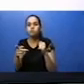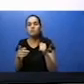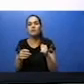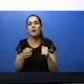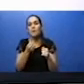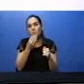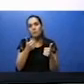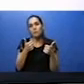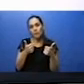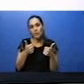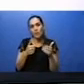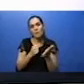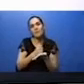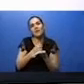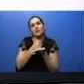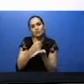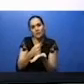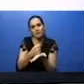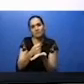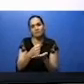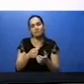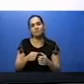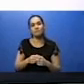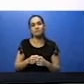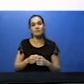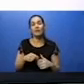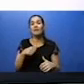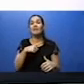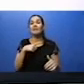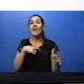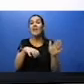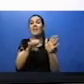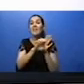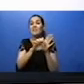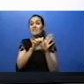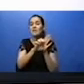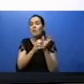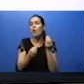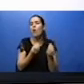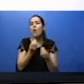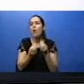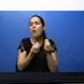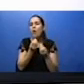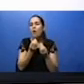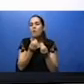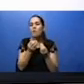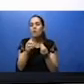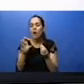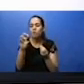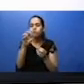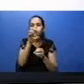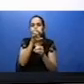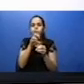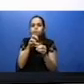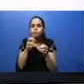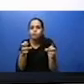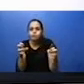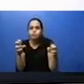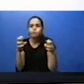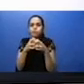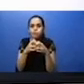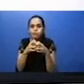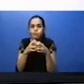aqui no exemplo nós temos alguns exemplos de como poderia ser essa colisão entre essas partículas.